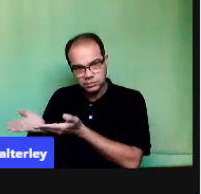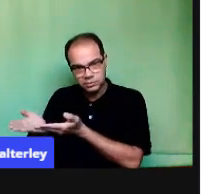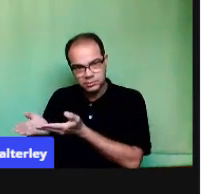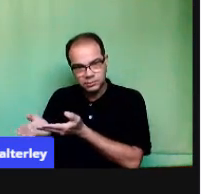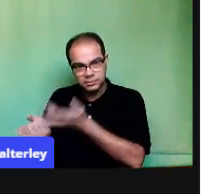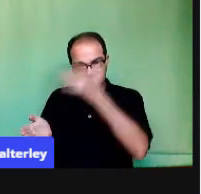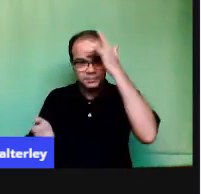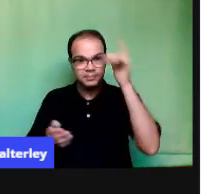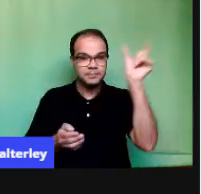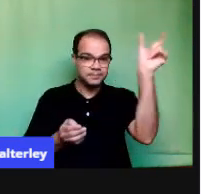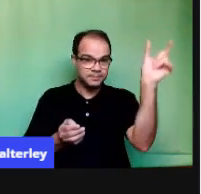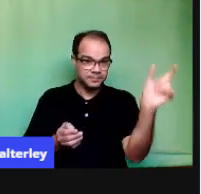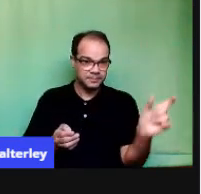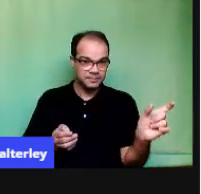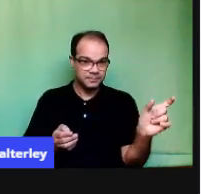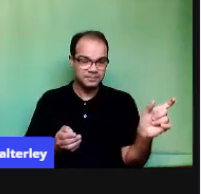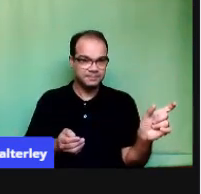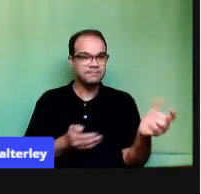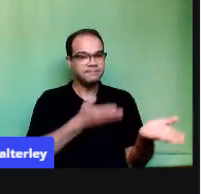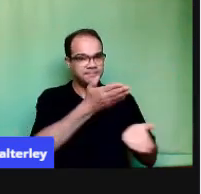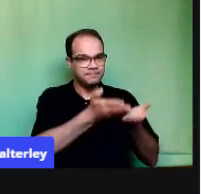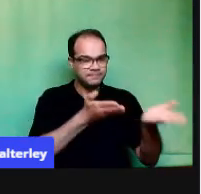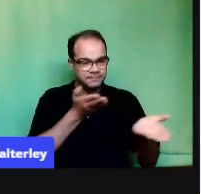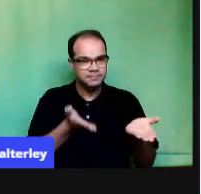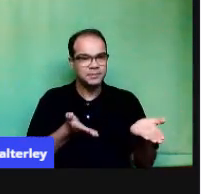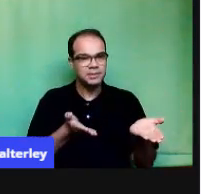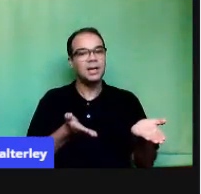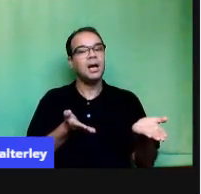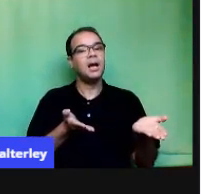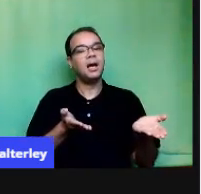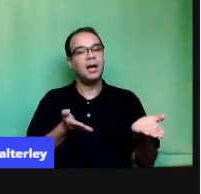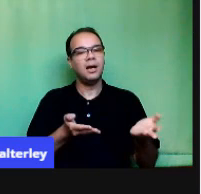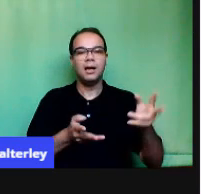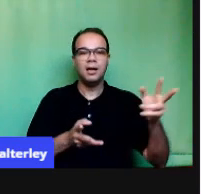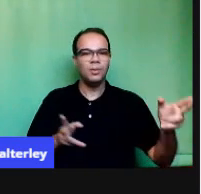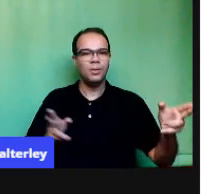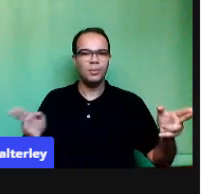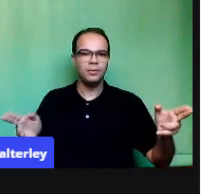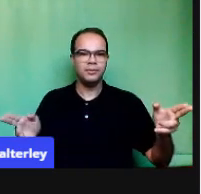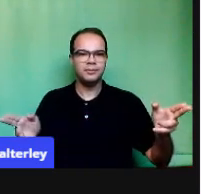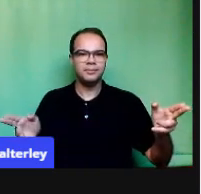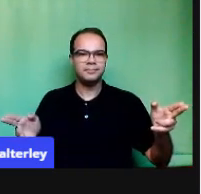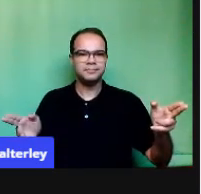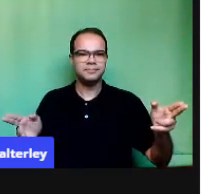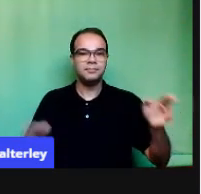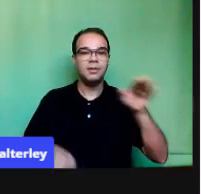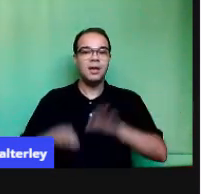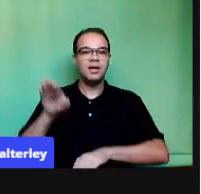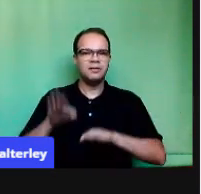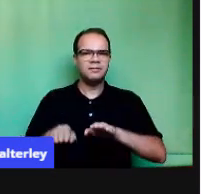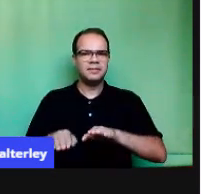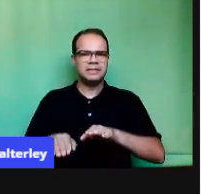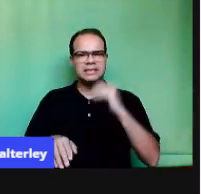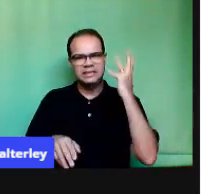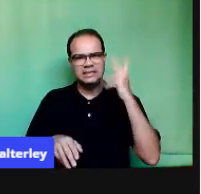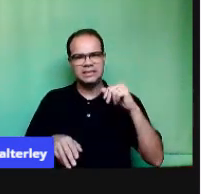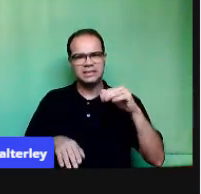abuso infantil. Onde há abuso infantil, muitas vezes você também vai ver abuso contra os animais.